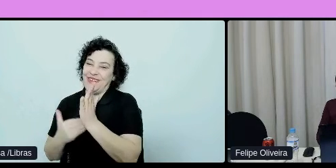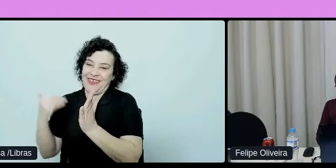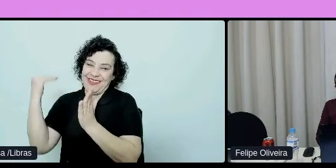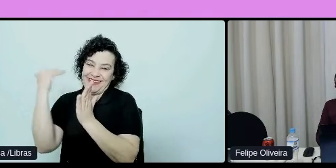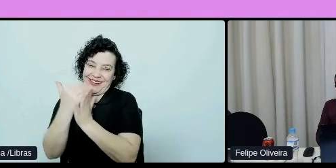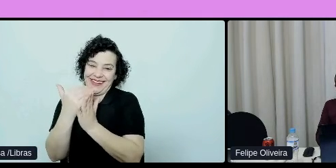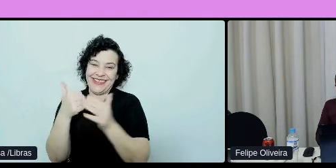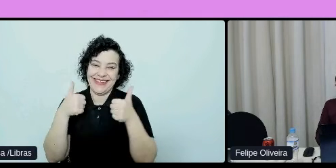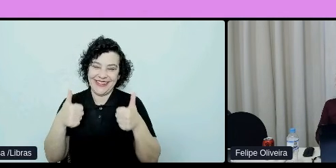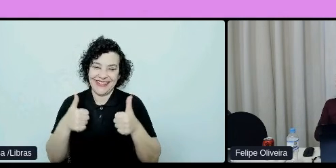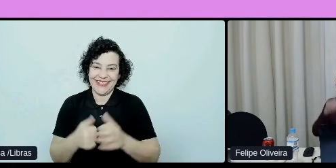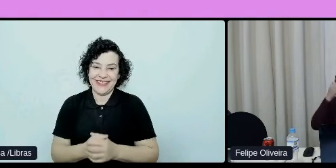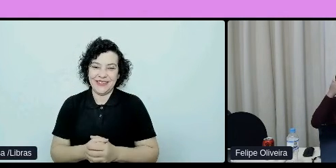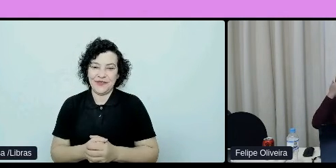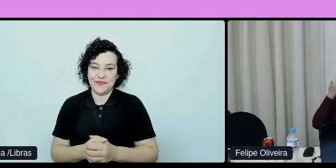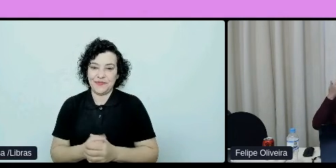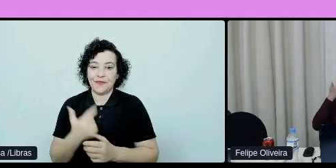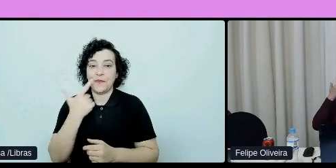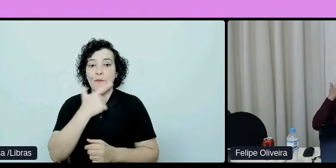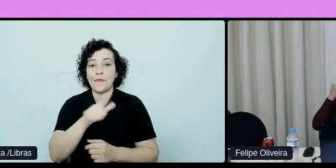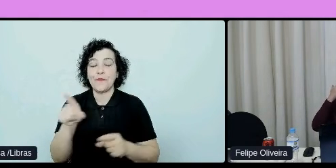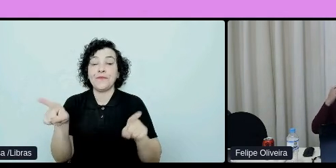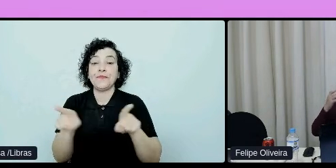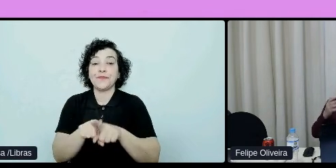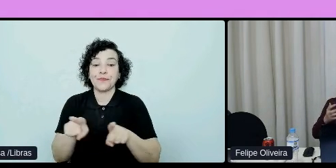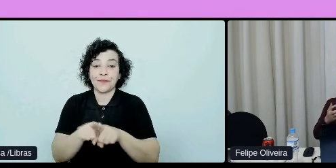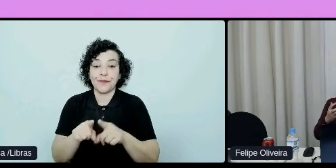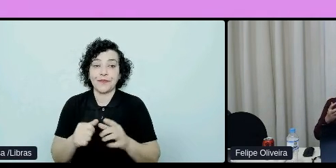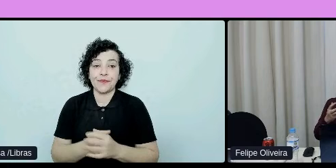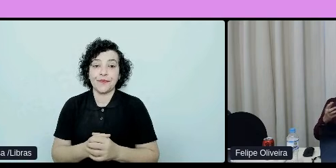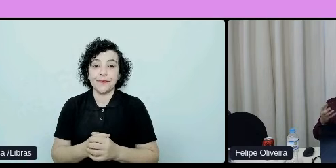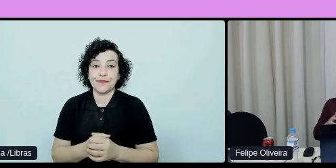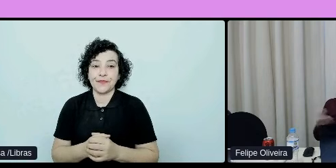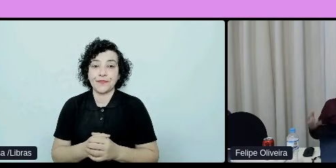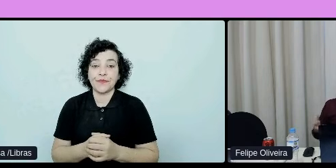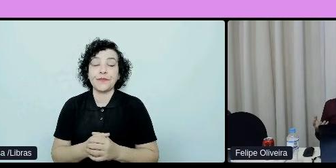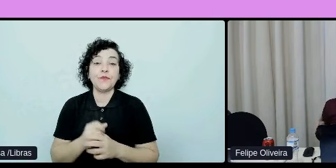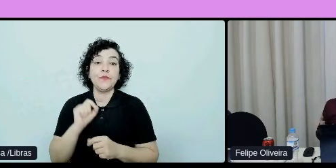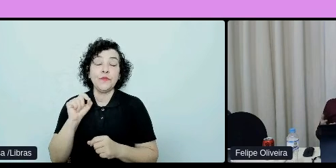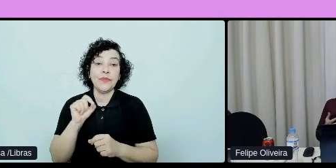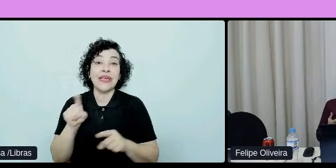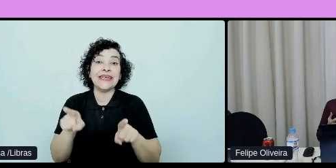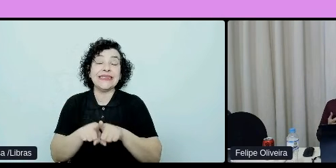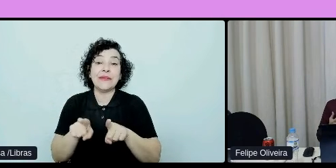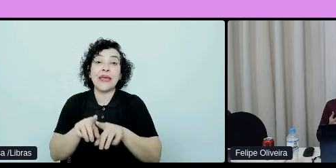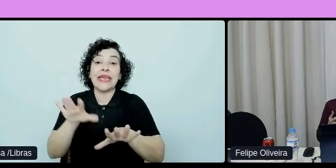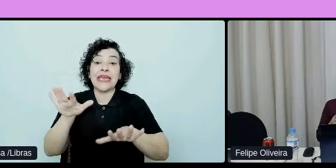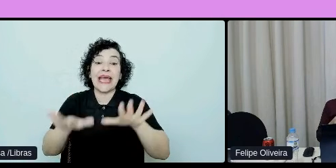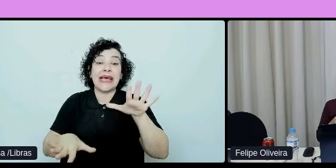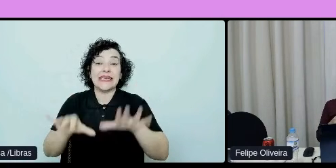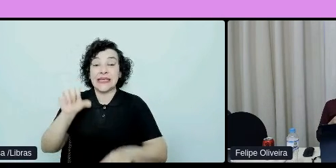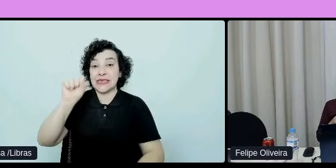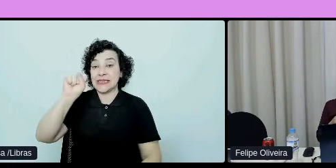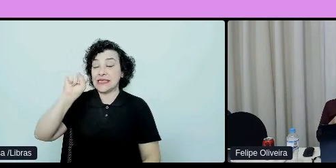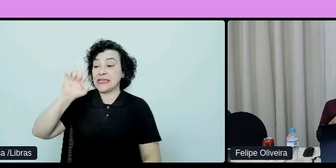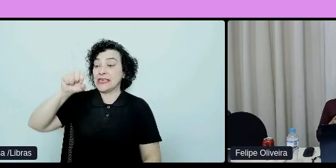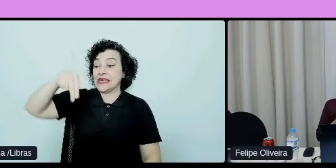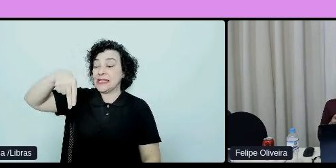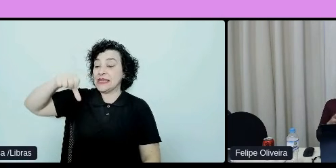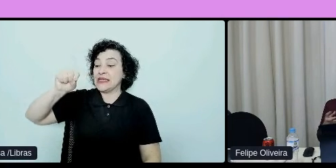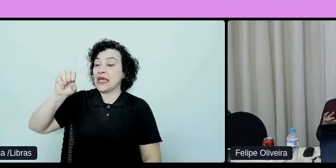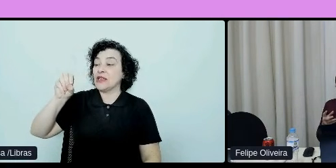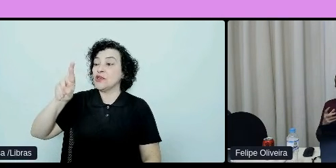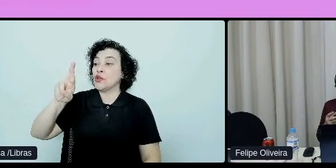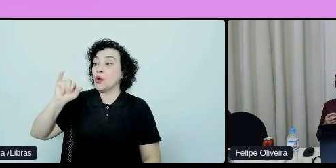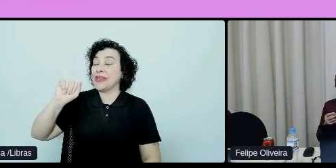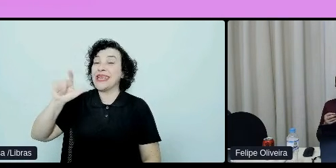tranquilo. Outra coisa, né, que é a questão dos estímulos sensoriais da pessoa. Então, sons altos. E